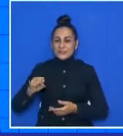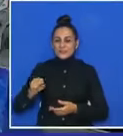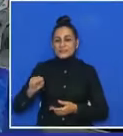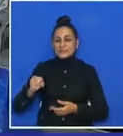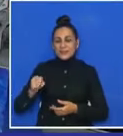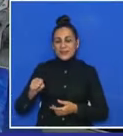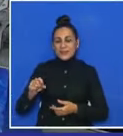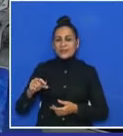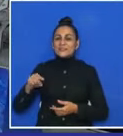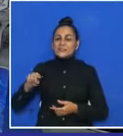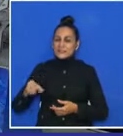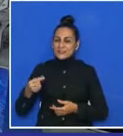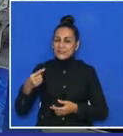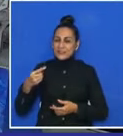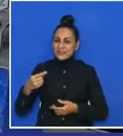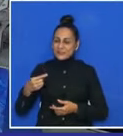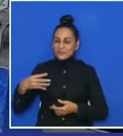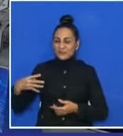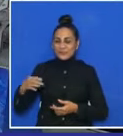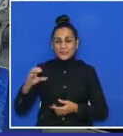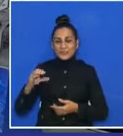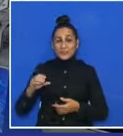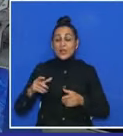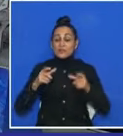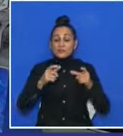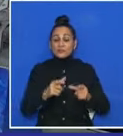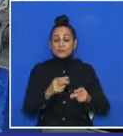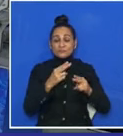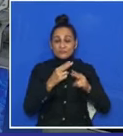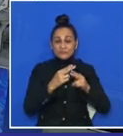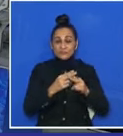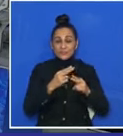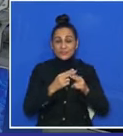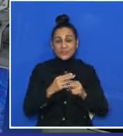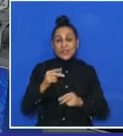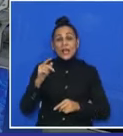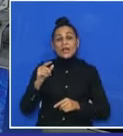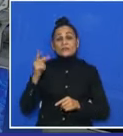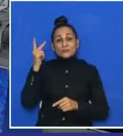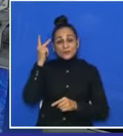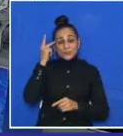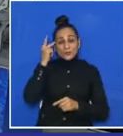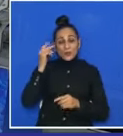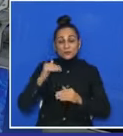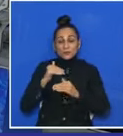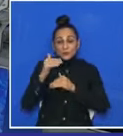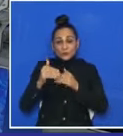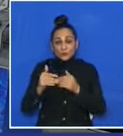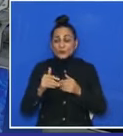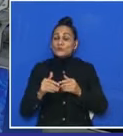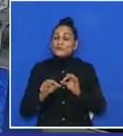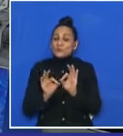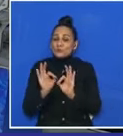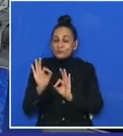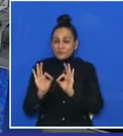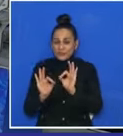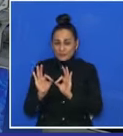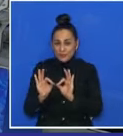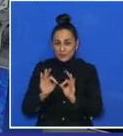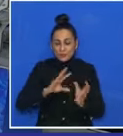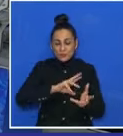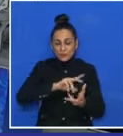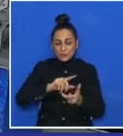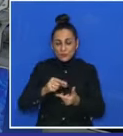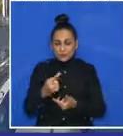R$ 724.068,14. Falamos aqui direto de São Paulo, do Espaço Loterias Caixa, e a partir de agora você acompanha todos os procedimentos desse sorteio. Nosso